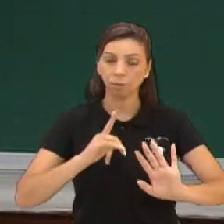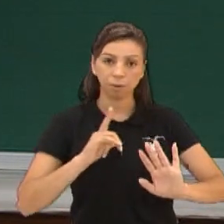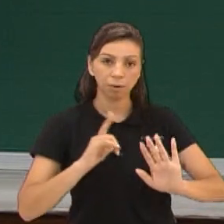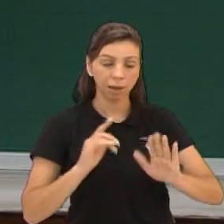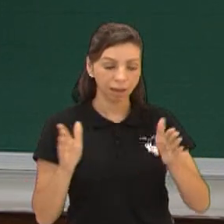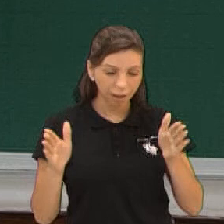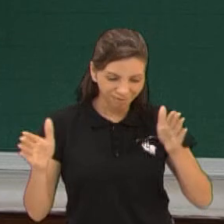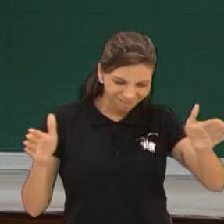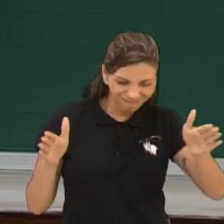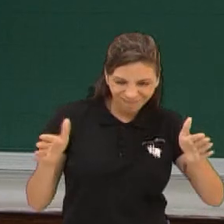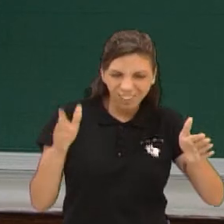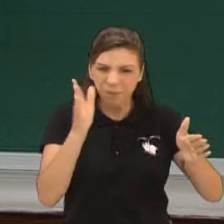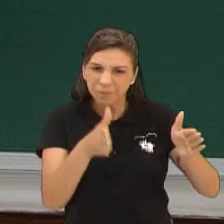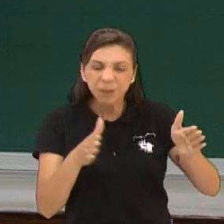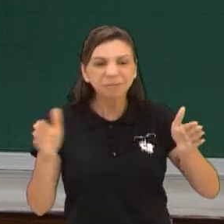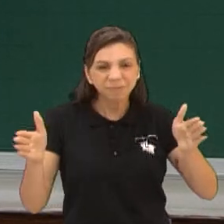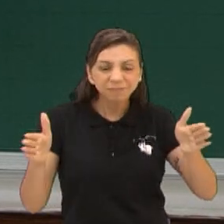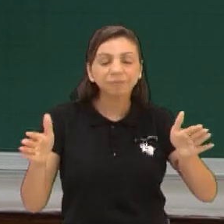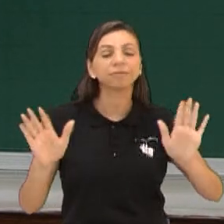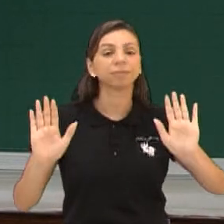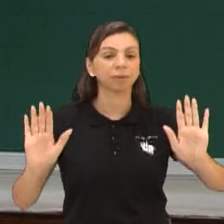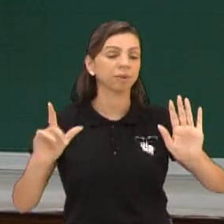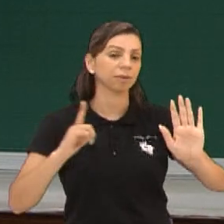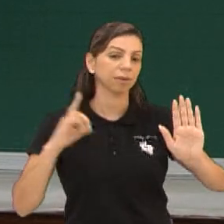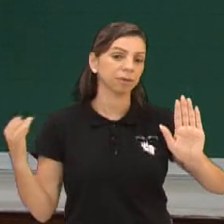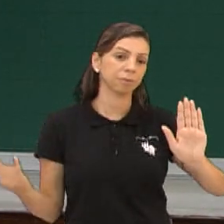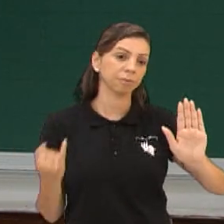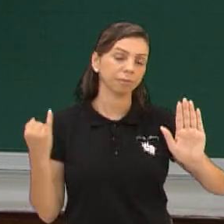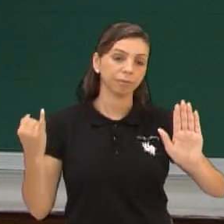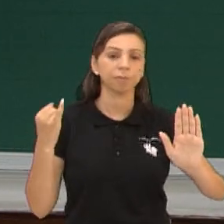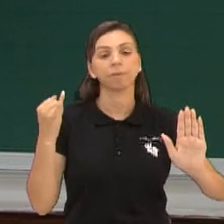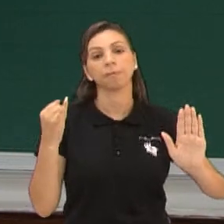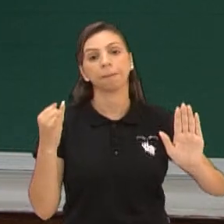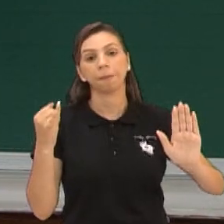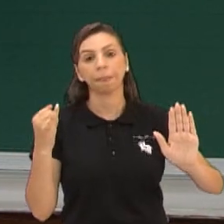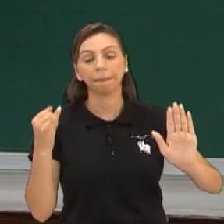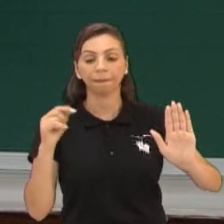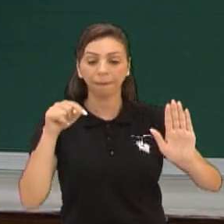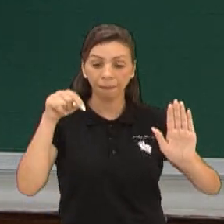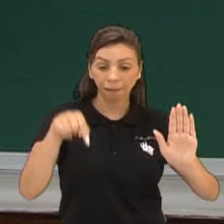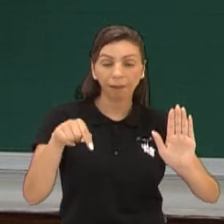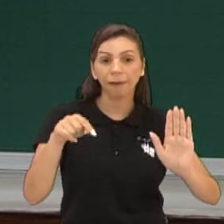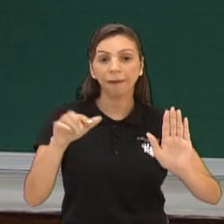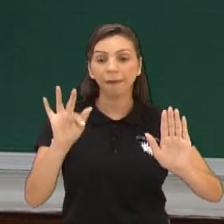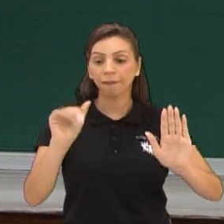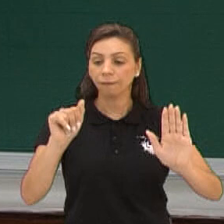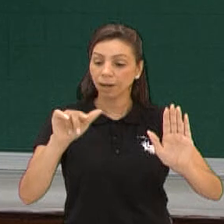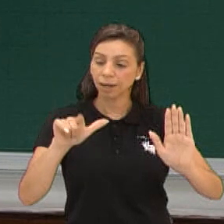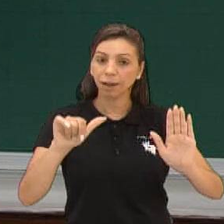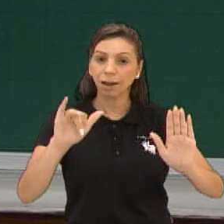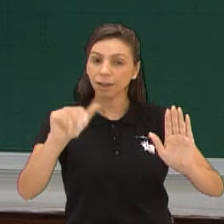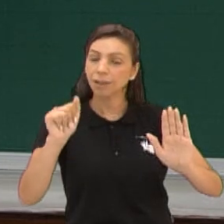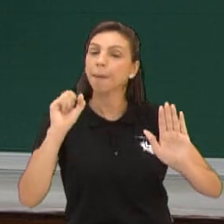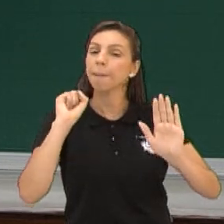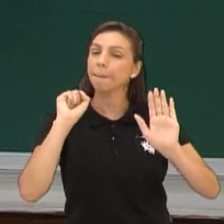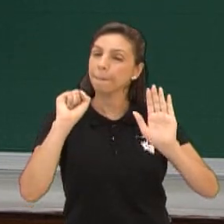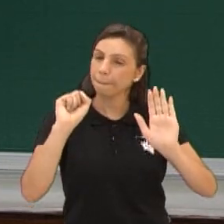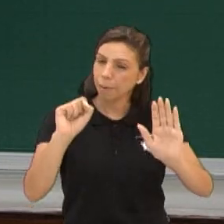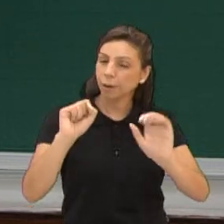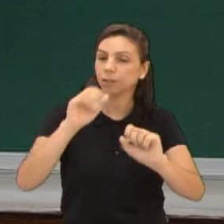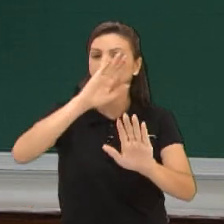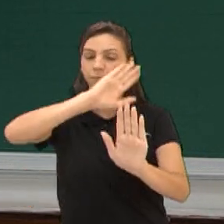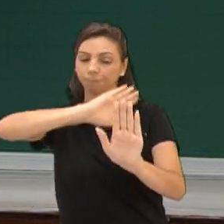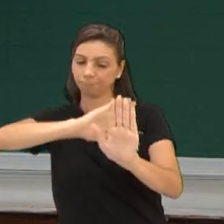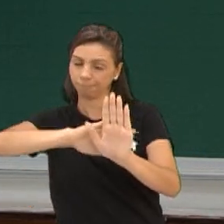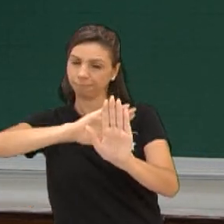uma das definições importantes é que a falácia ela pode ser intencional ou pode não